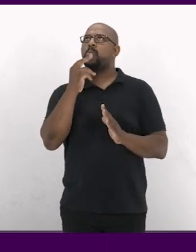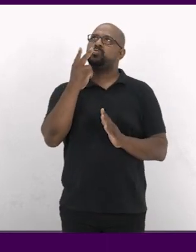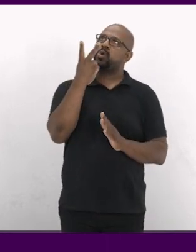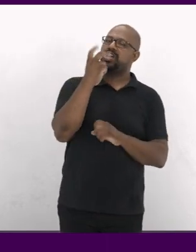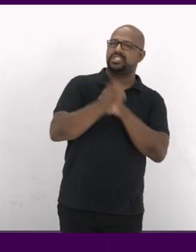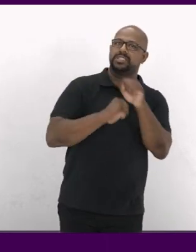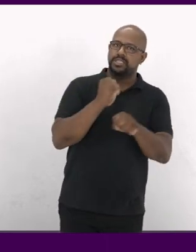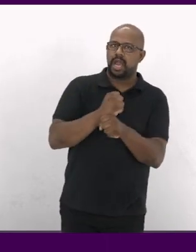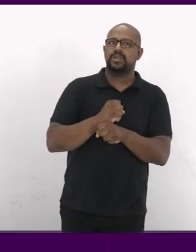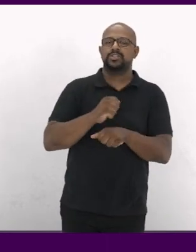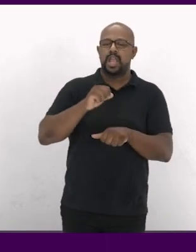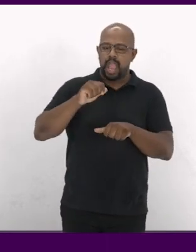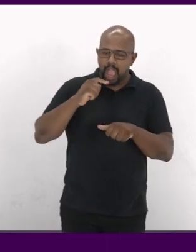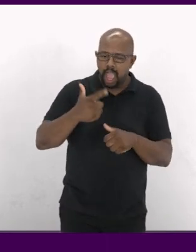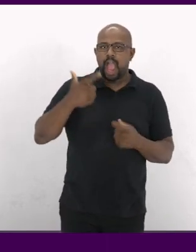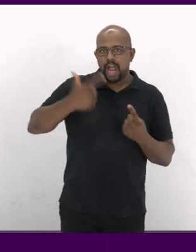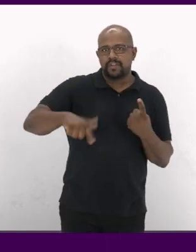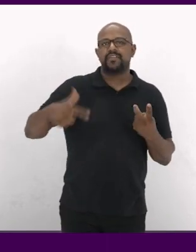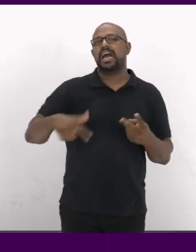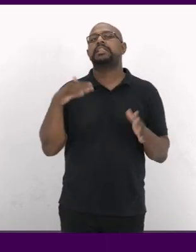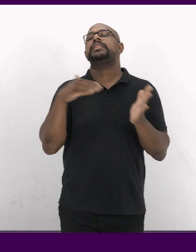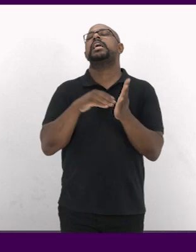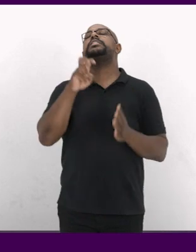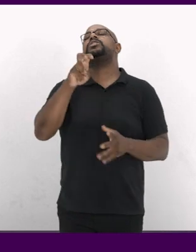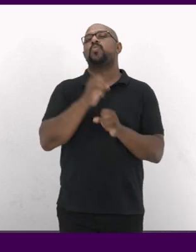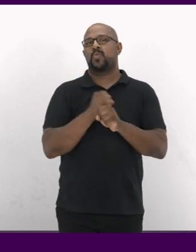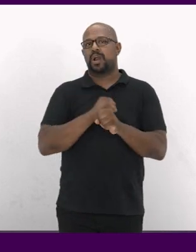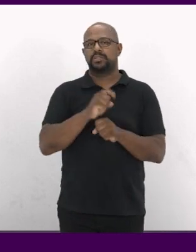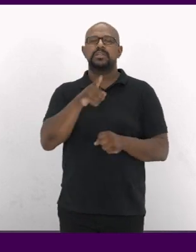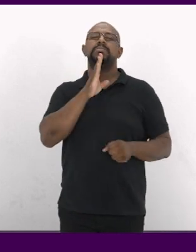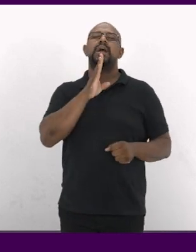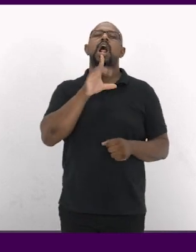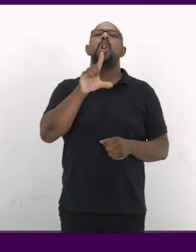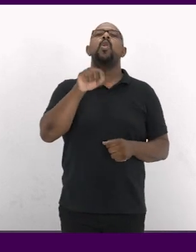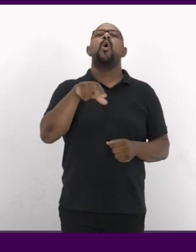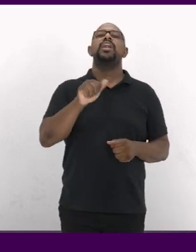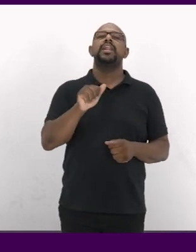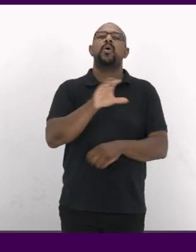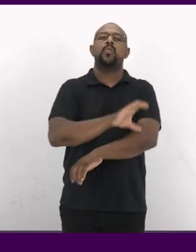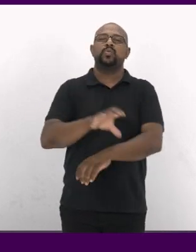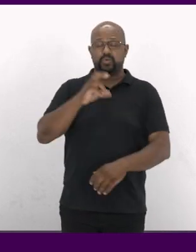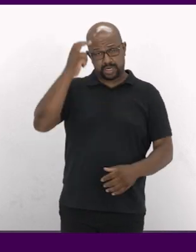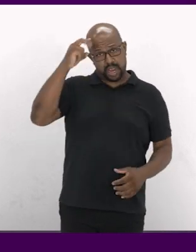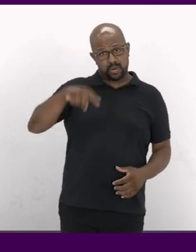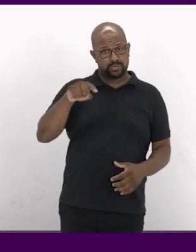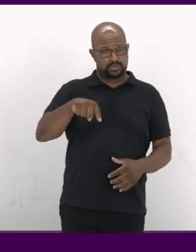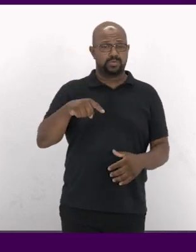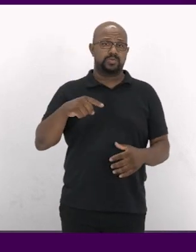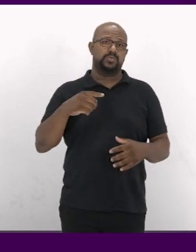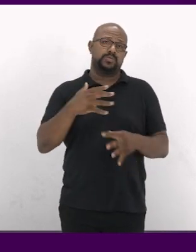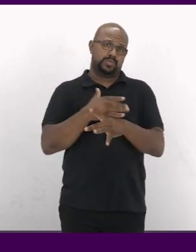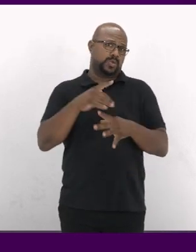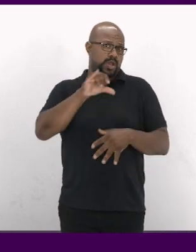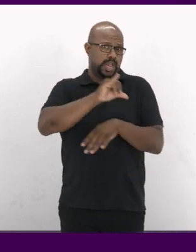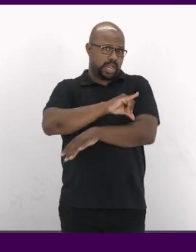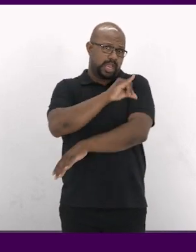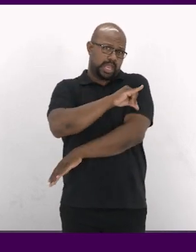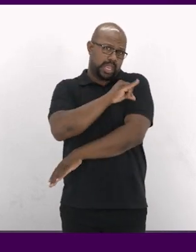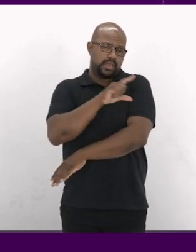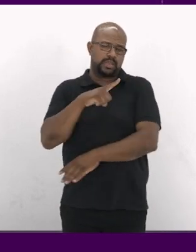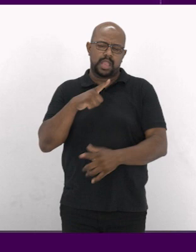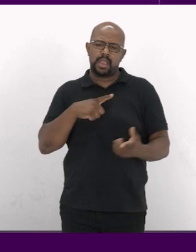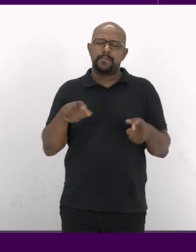2 anos, renováveis até 5 anos. Um exemplo são as lonas culturais da cidade do Rio de Janeiro, geridas em